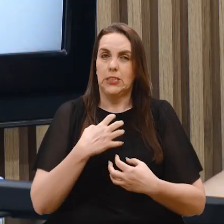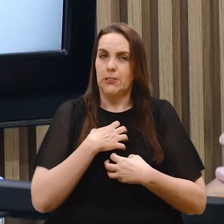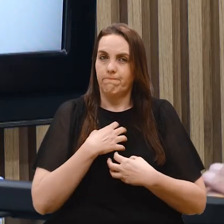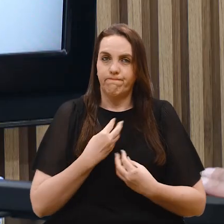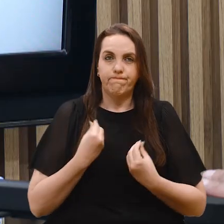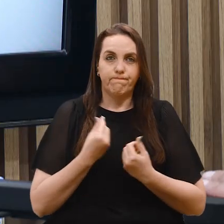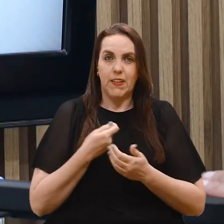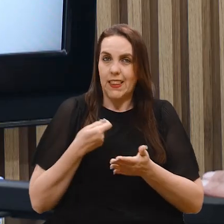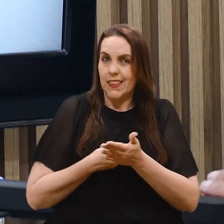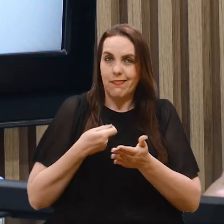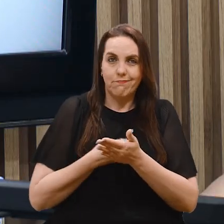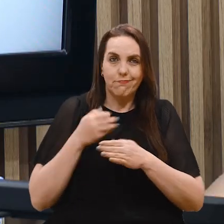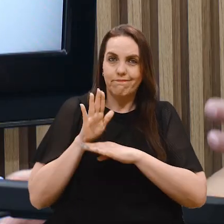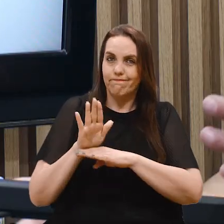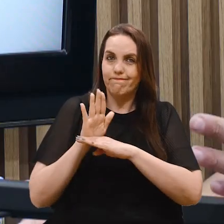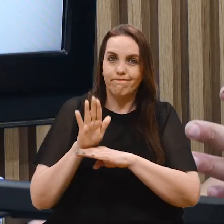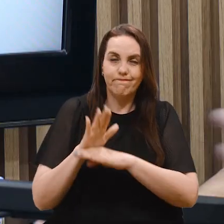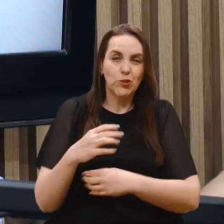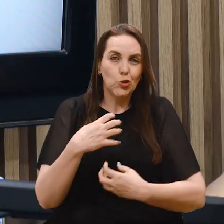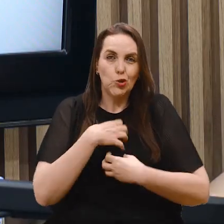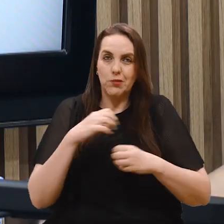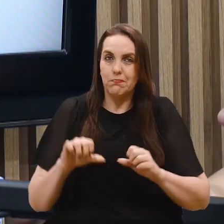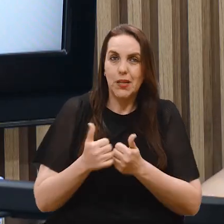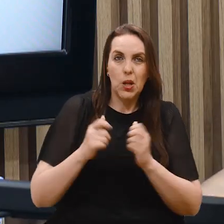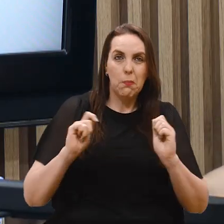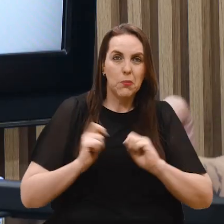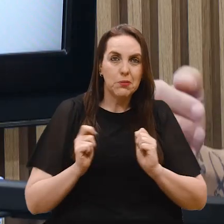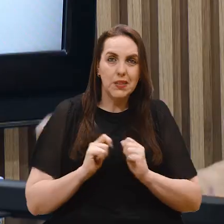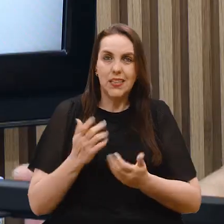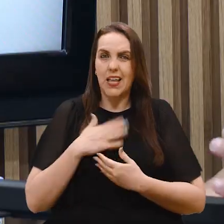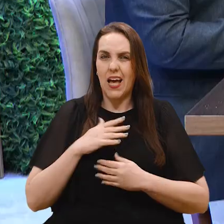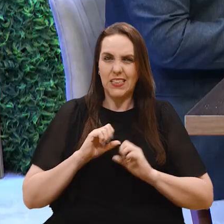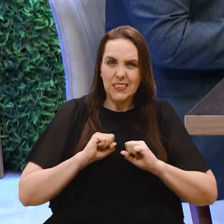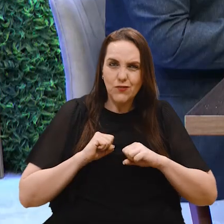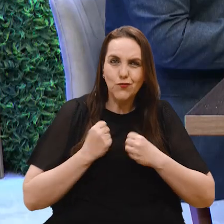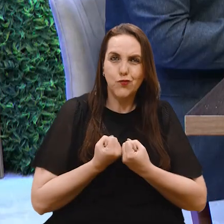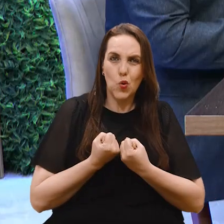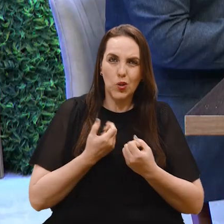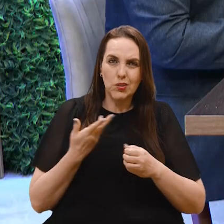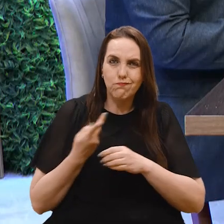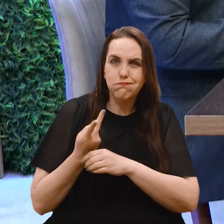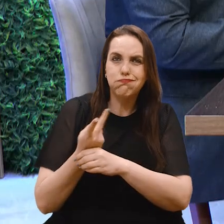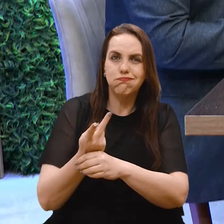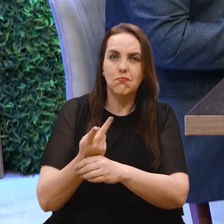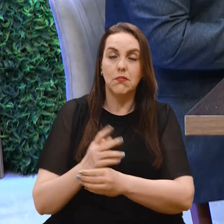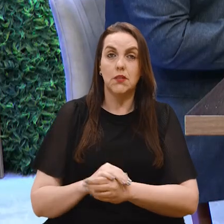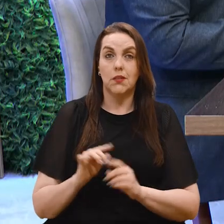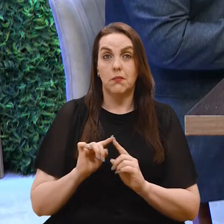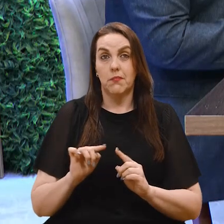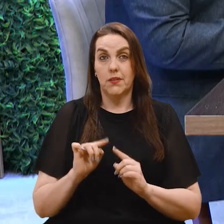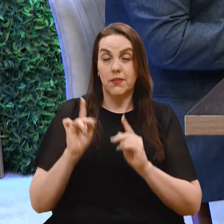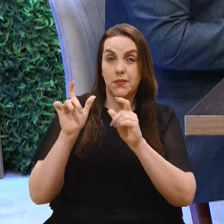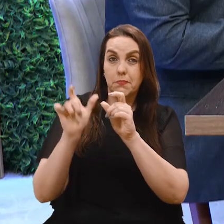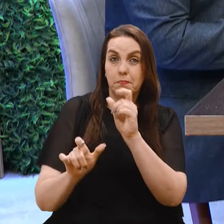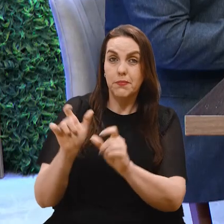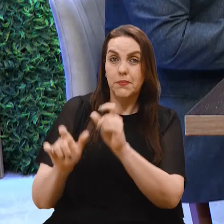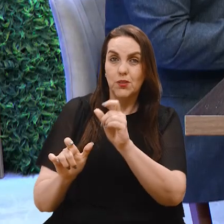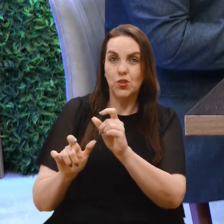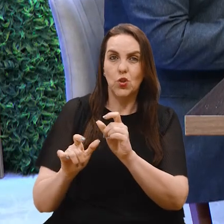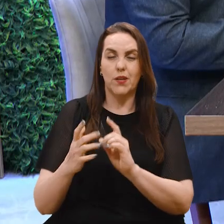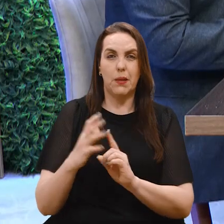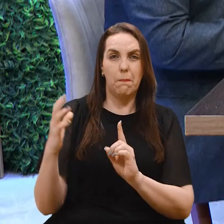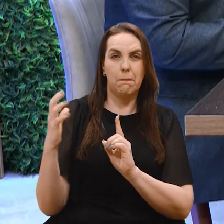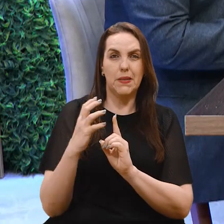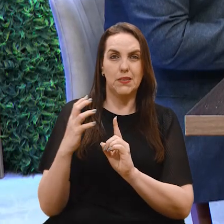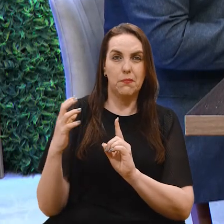tentei ajudar da melhor forma, como eu podia, e como eu não podia também, eu recorria. E aí o pessoal começou a pressionar, porque